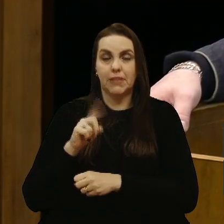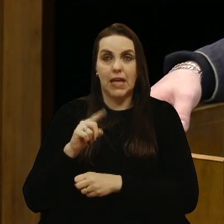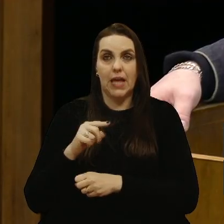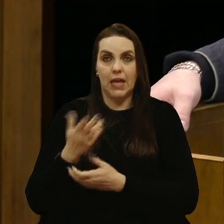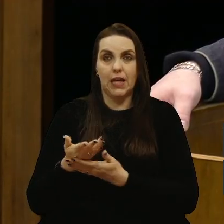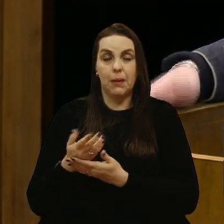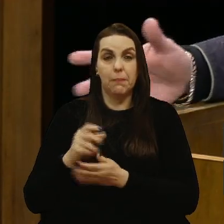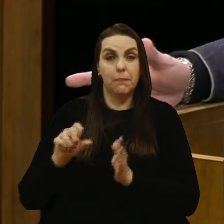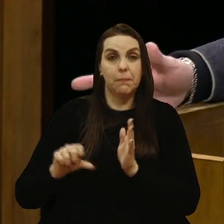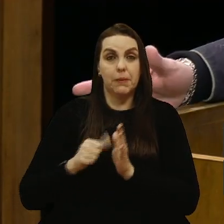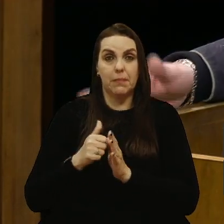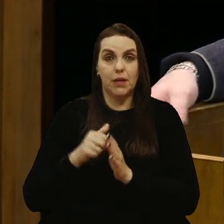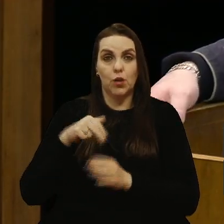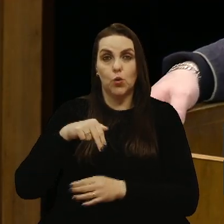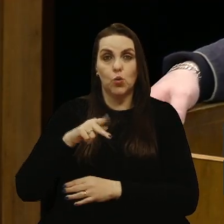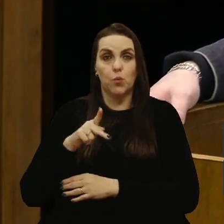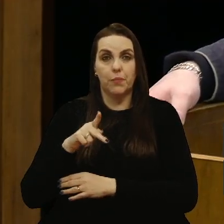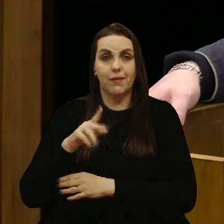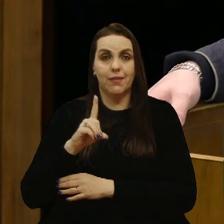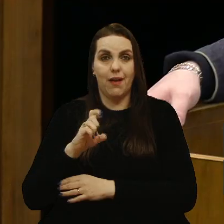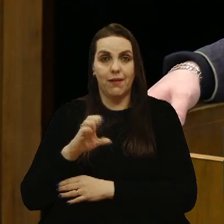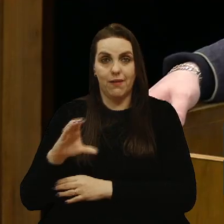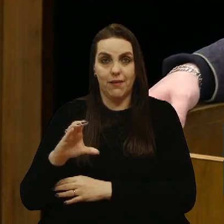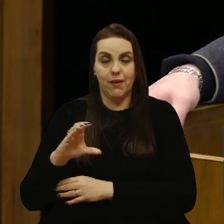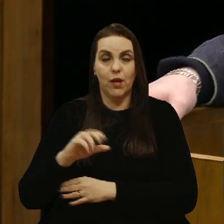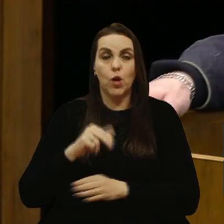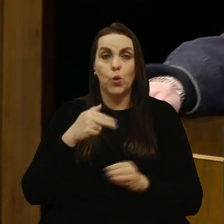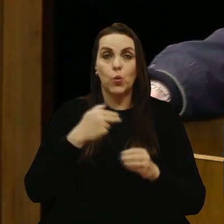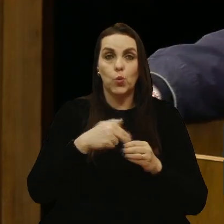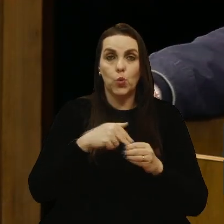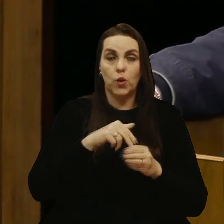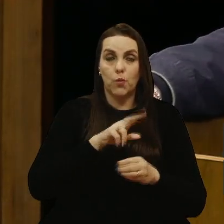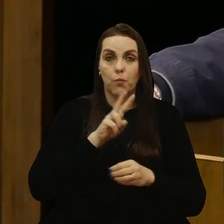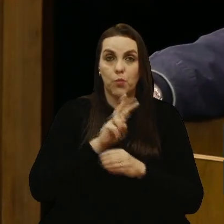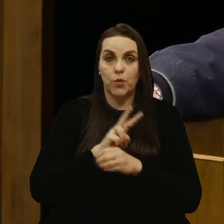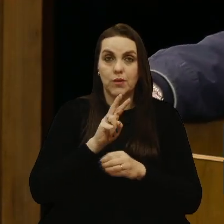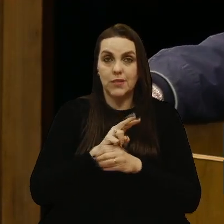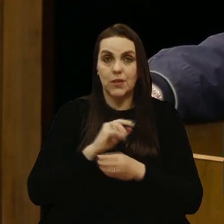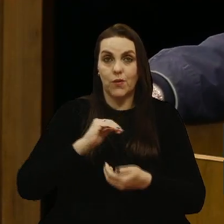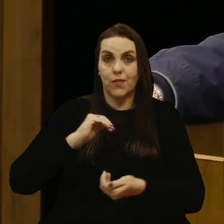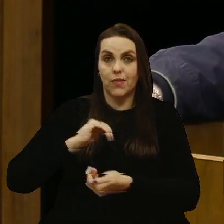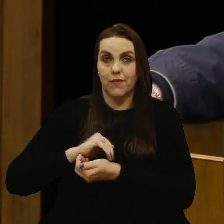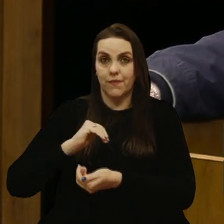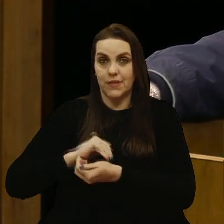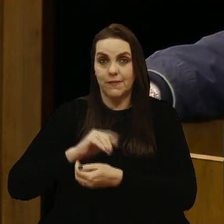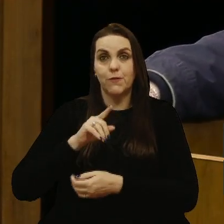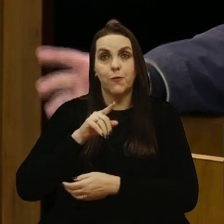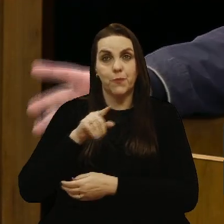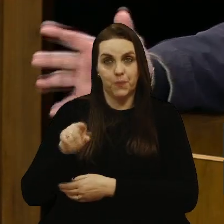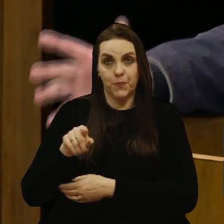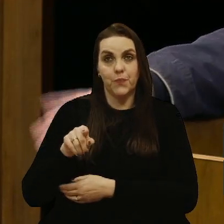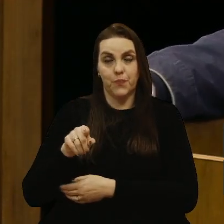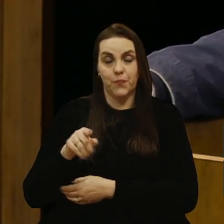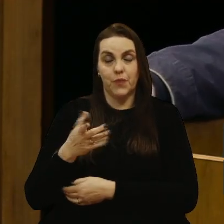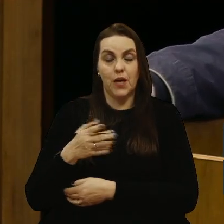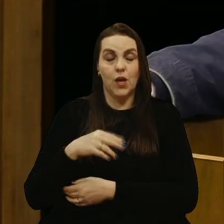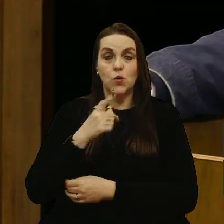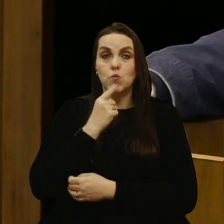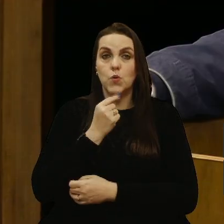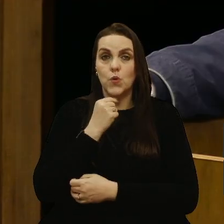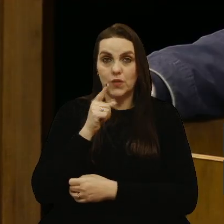instituída a primeira NUPDEC, que é o Núcleo de Proteção e Defesa Civil, o vereador João Ex, que foi lá no bairro de